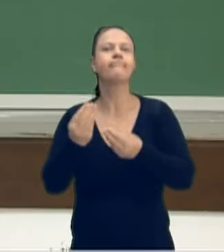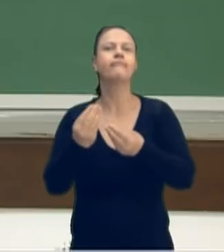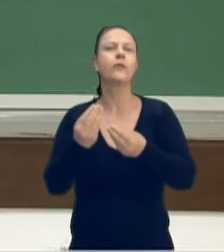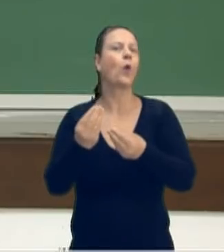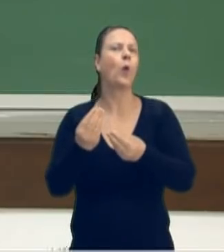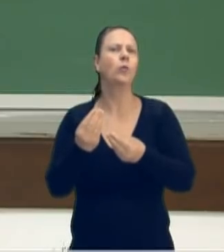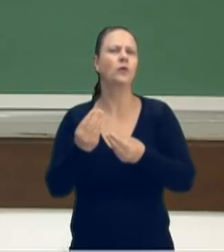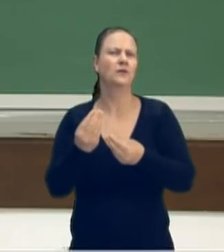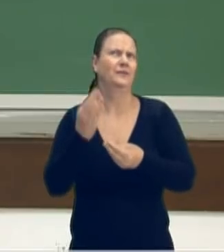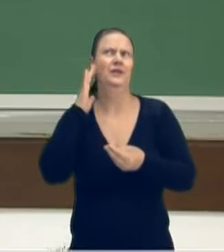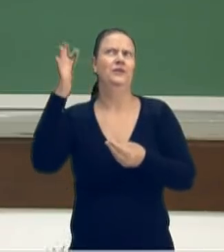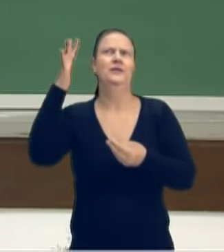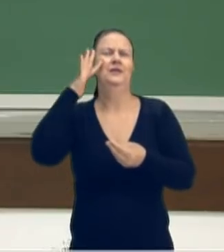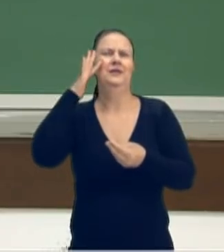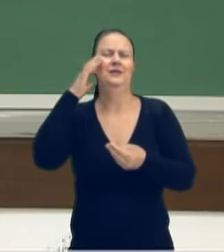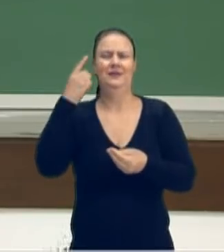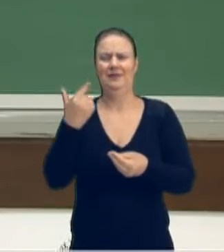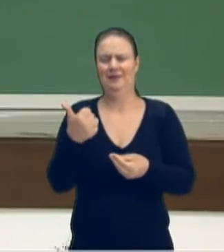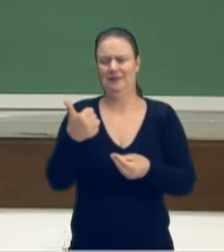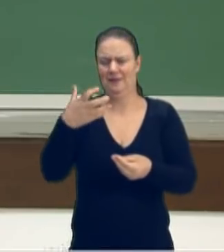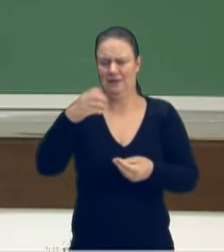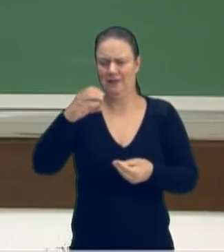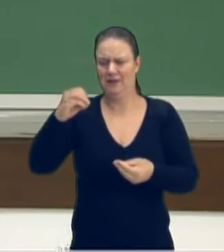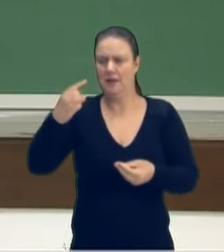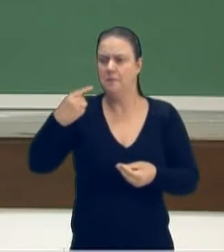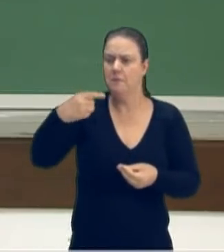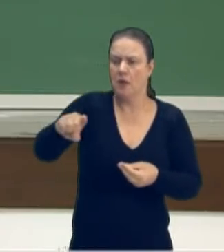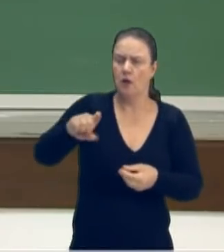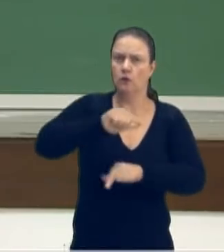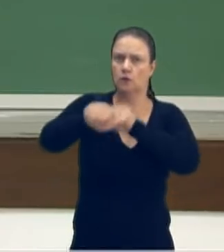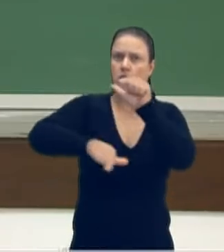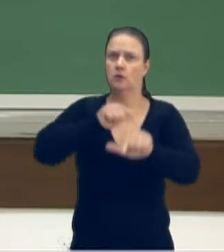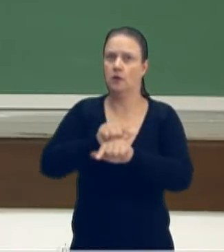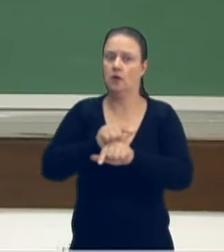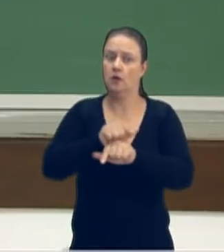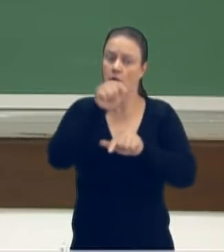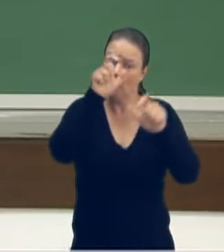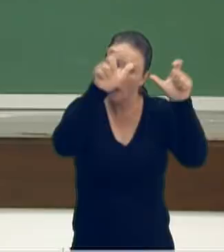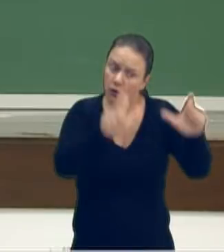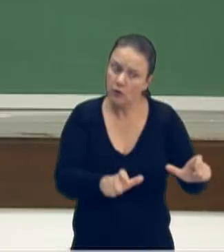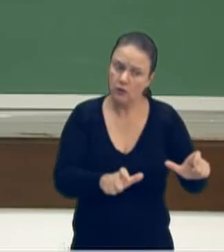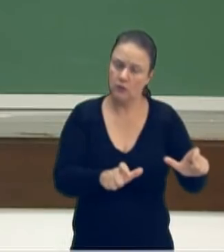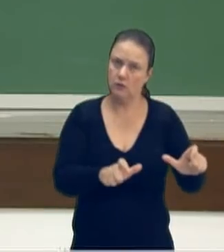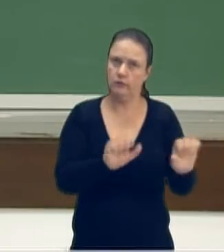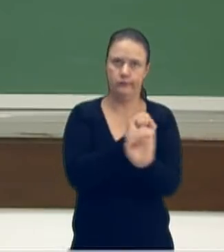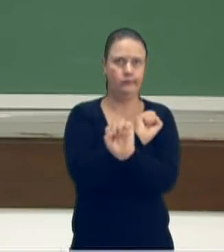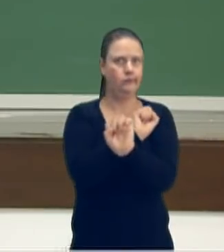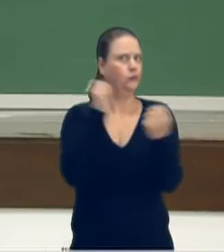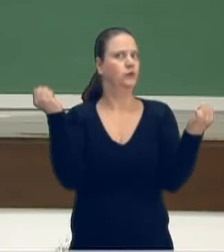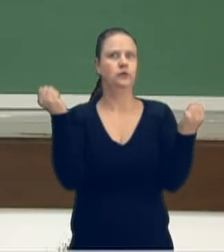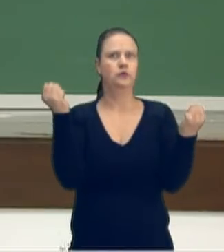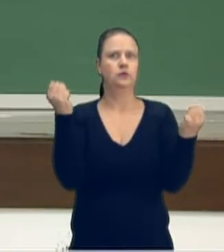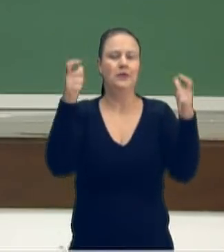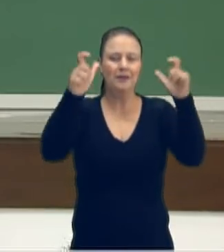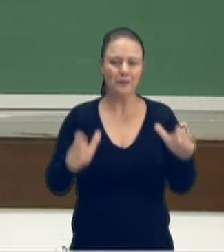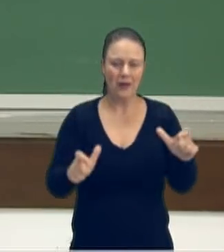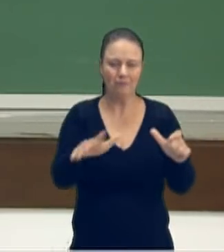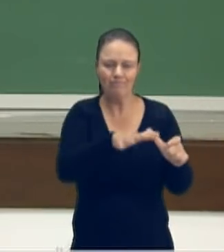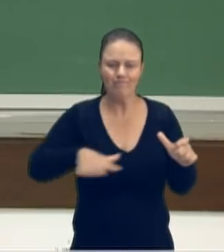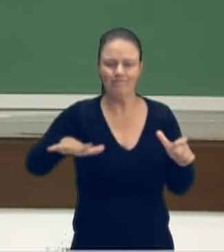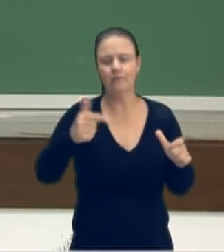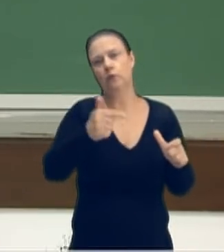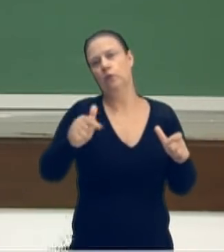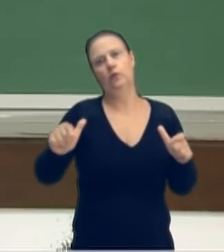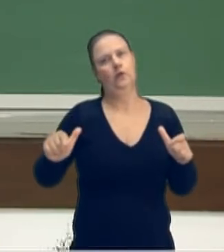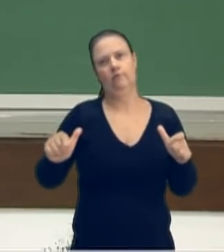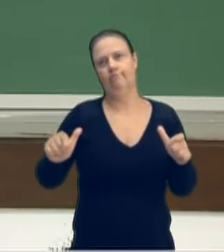como caber, enfim, 100 mil escravos trabalhando naquele lugar. É impossível, não tem espaço geográfico para tudo